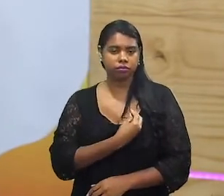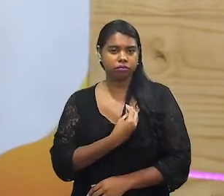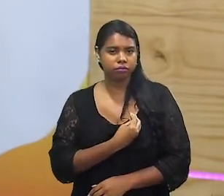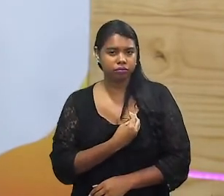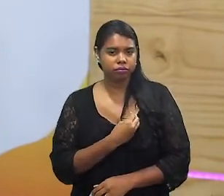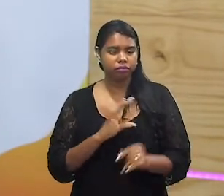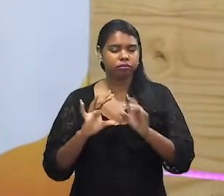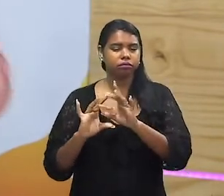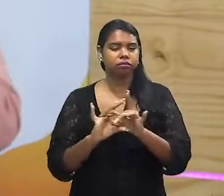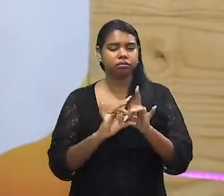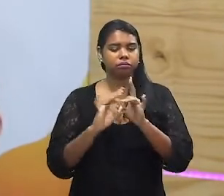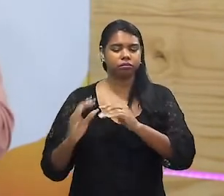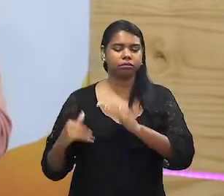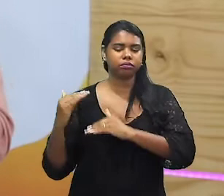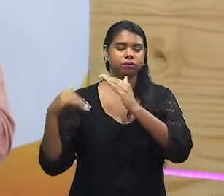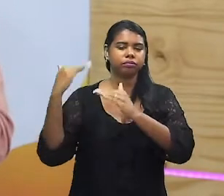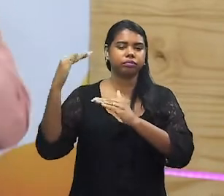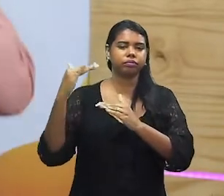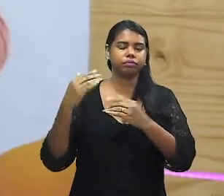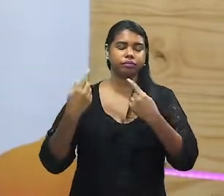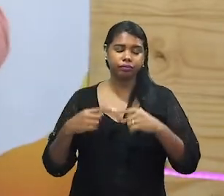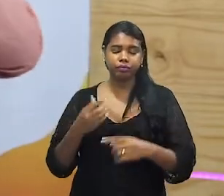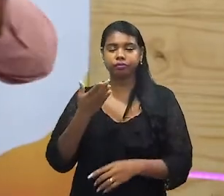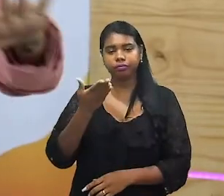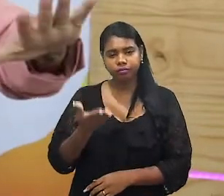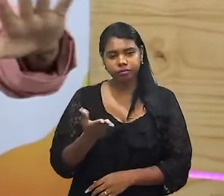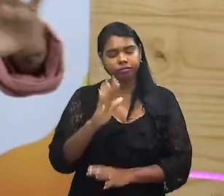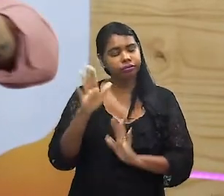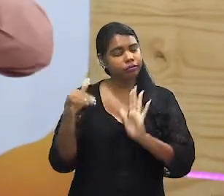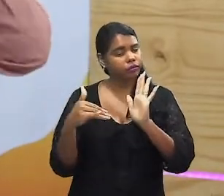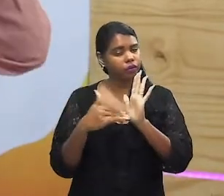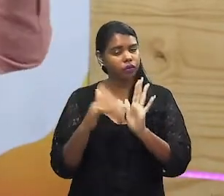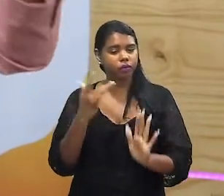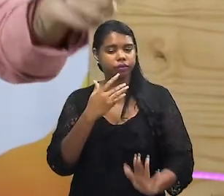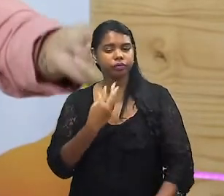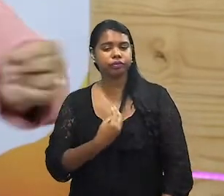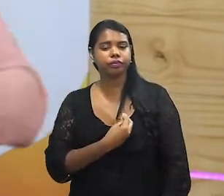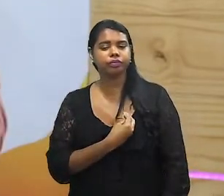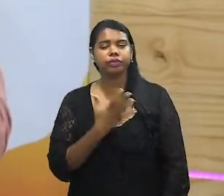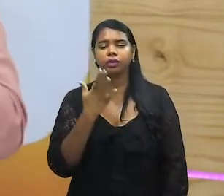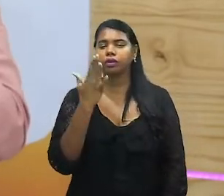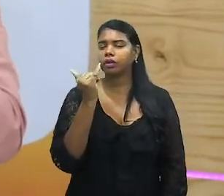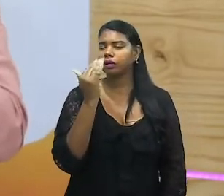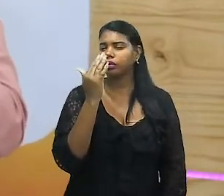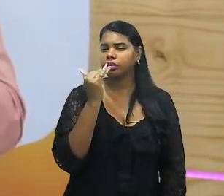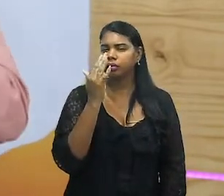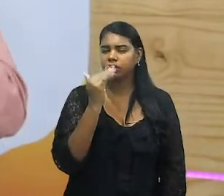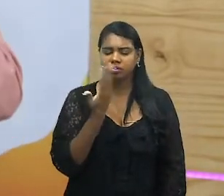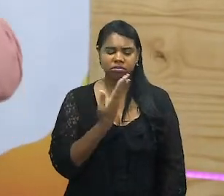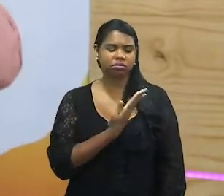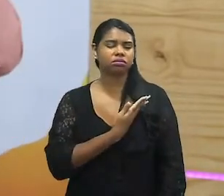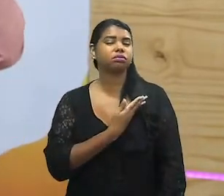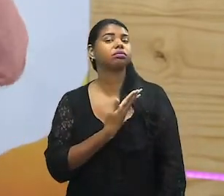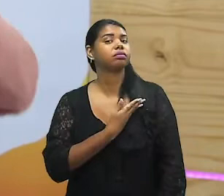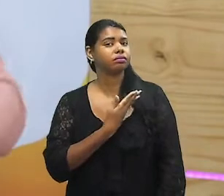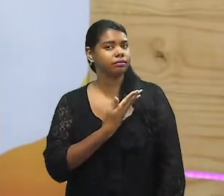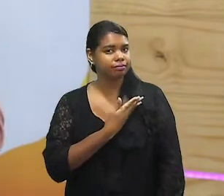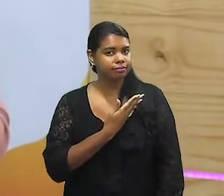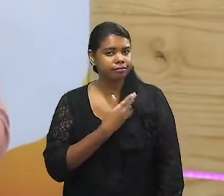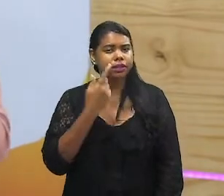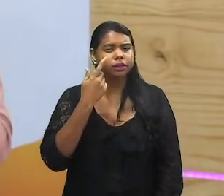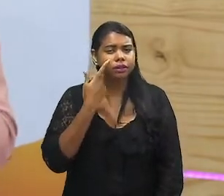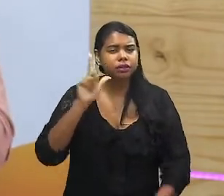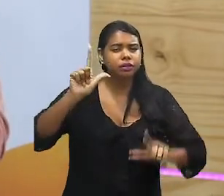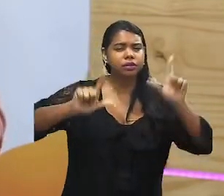essa elaboração dos critérios para tudo, para o que a gente vai comer, para as amizades, para os filmes que a gente